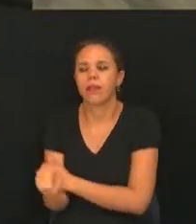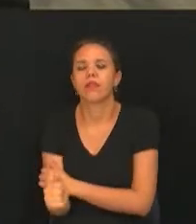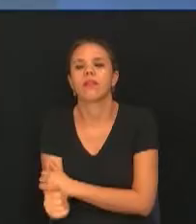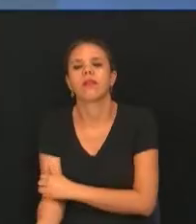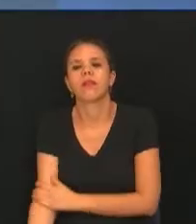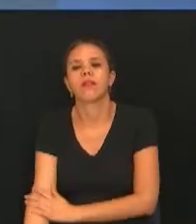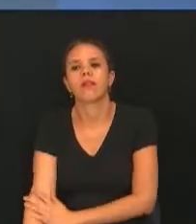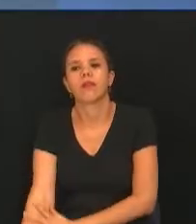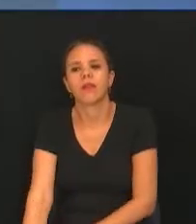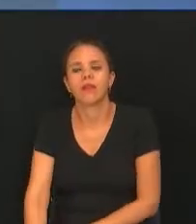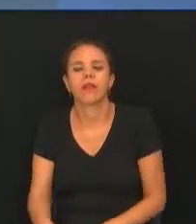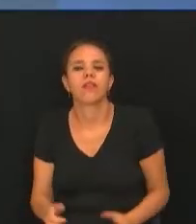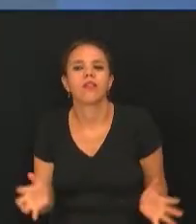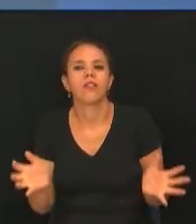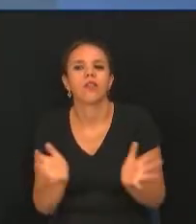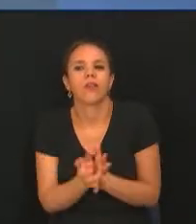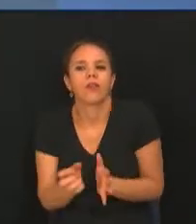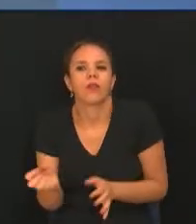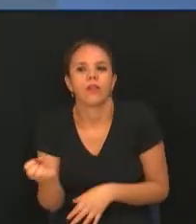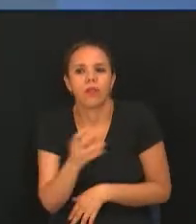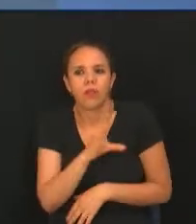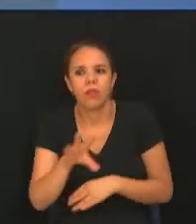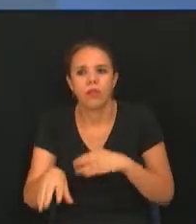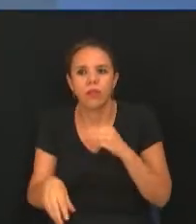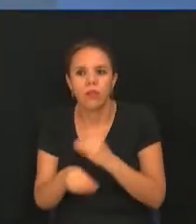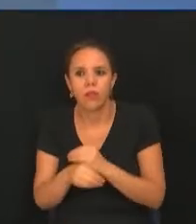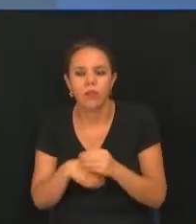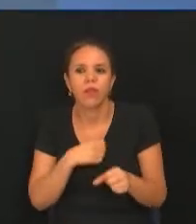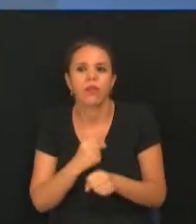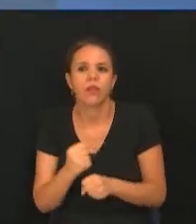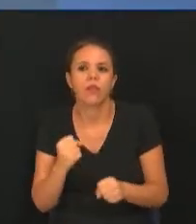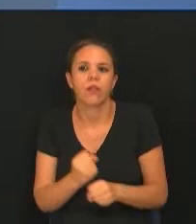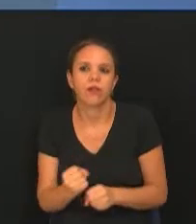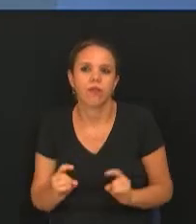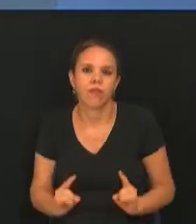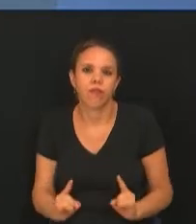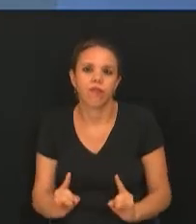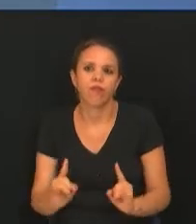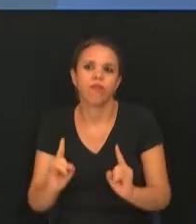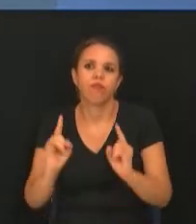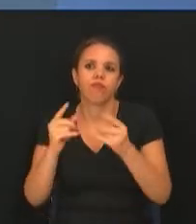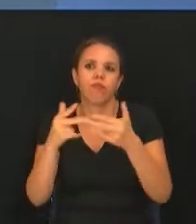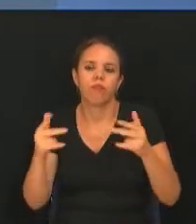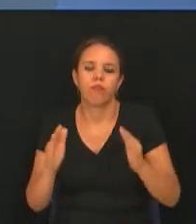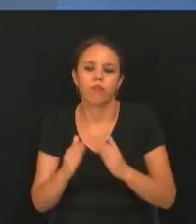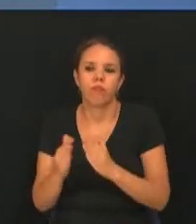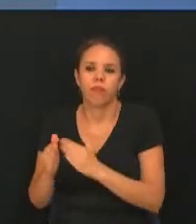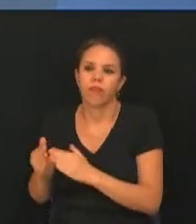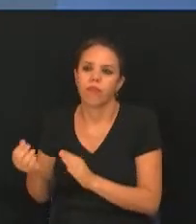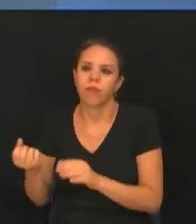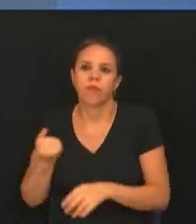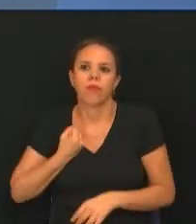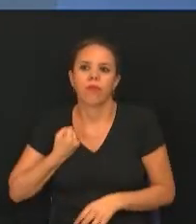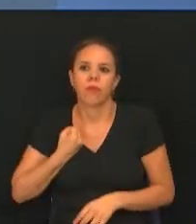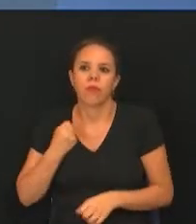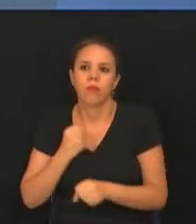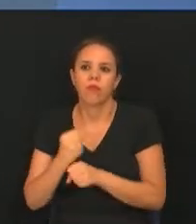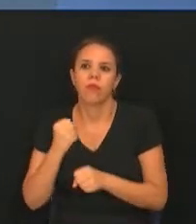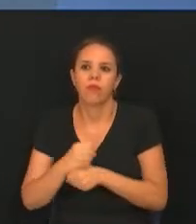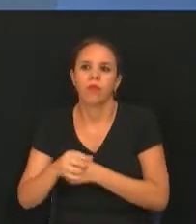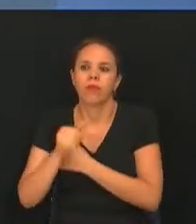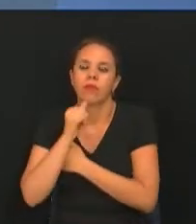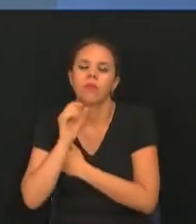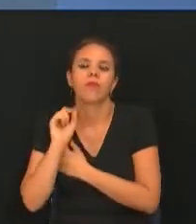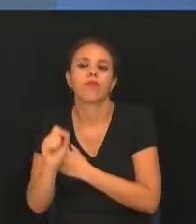Essa edilícia refere-se a edificações, edifícios, né? E está restrita ao Código de Obras. Então, o Código de Obras